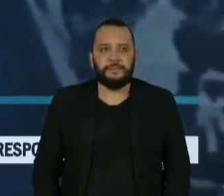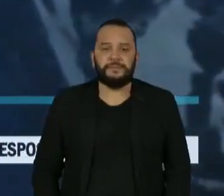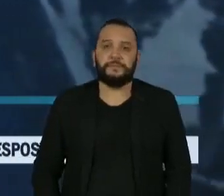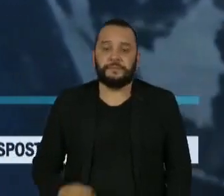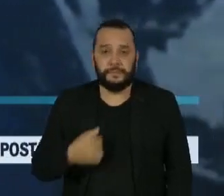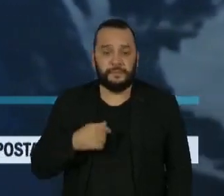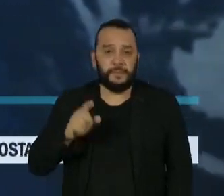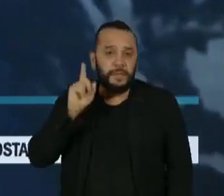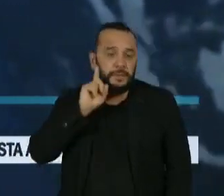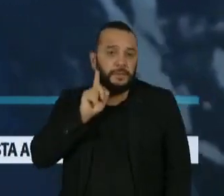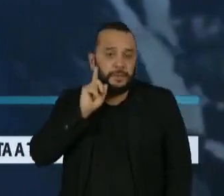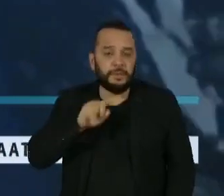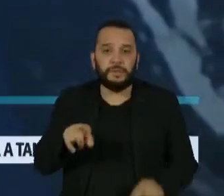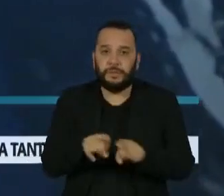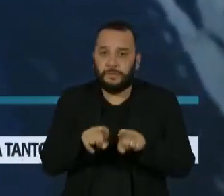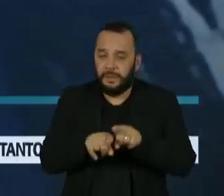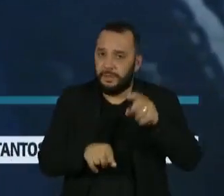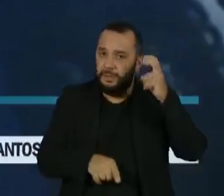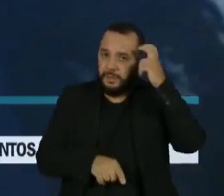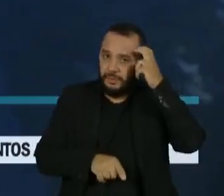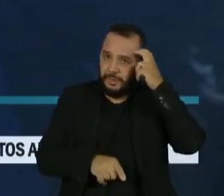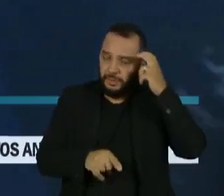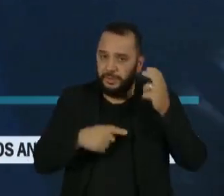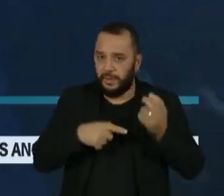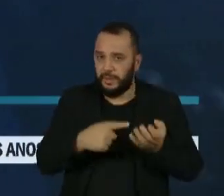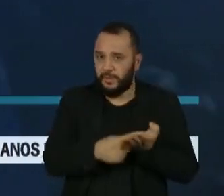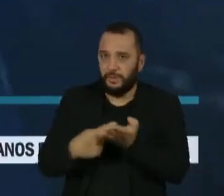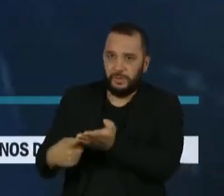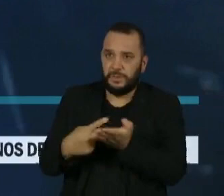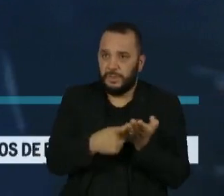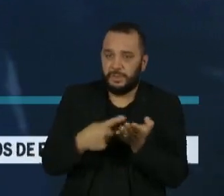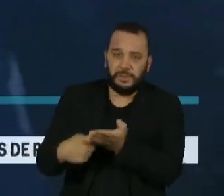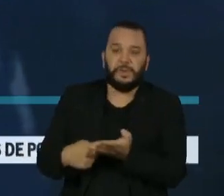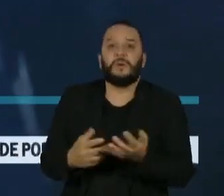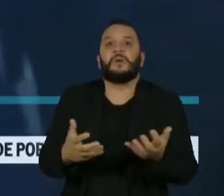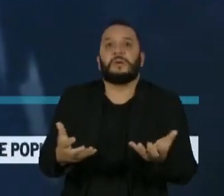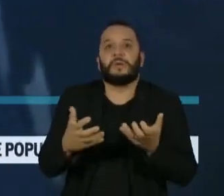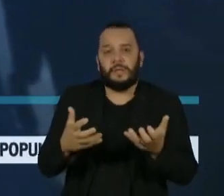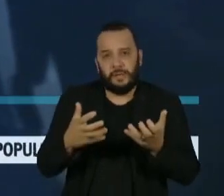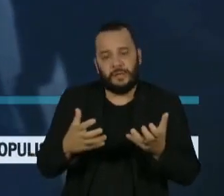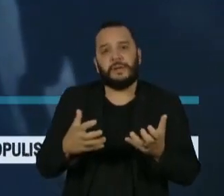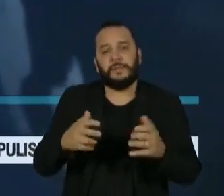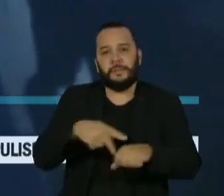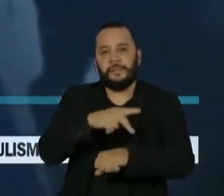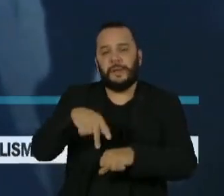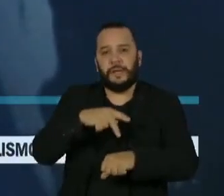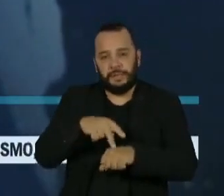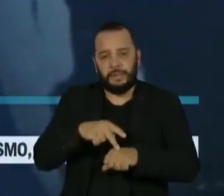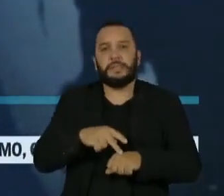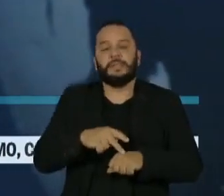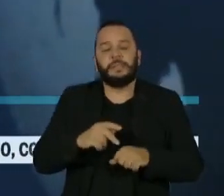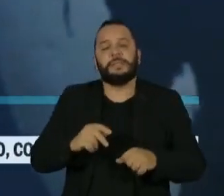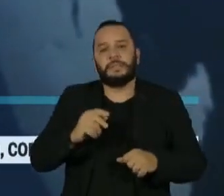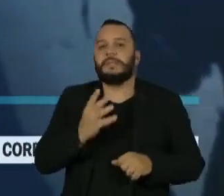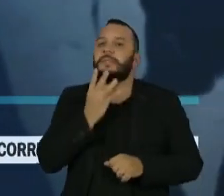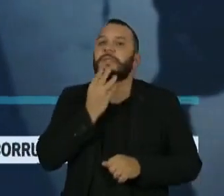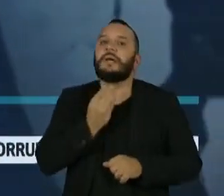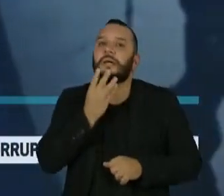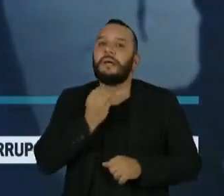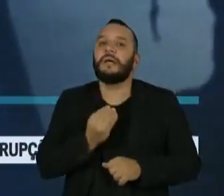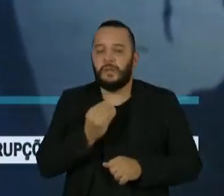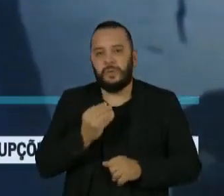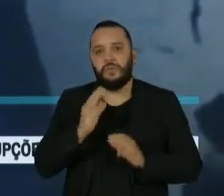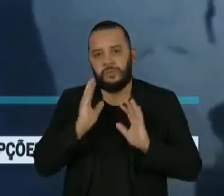Americanos e sauditas estão em negociações promissoras em direção ao reconhecimento de Israel pelo país árabe e à redução